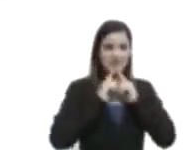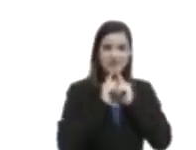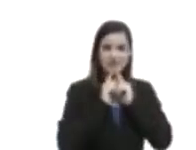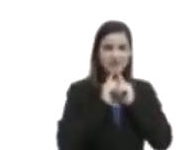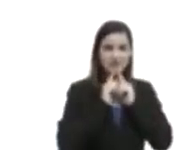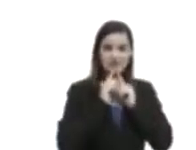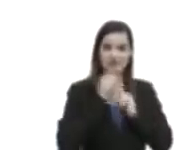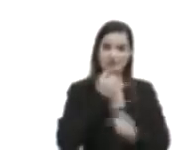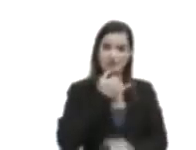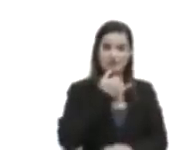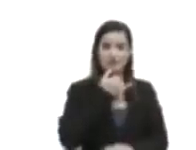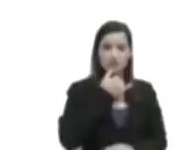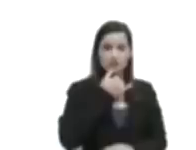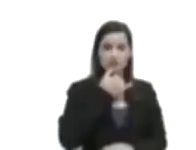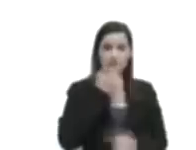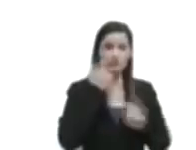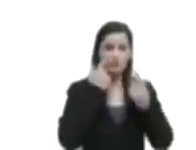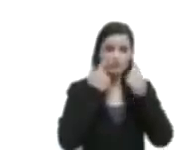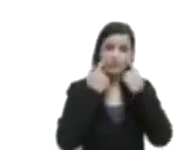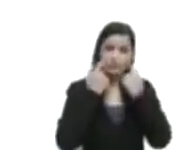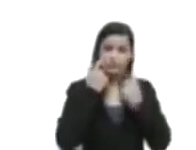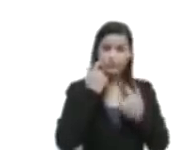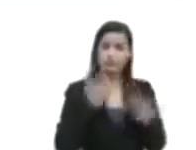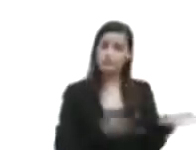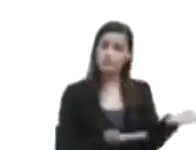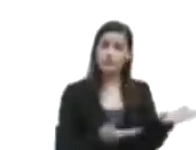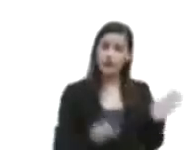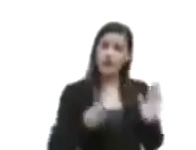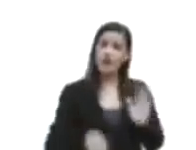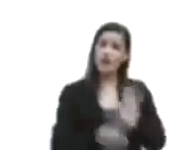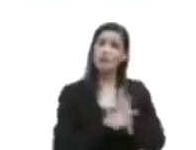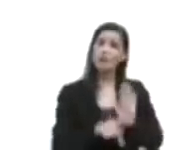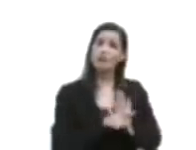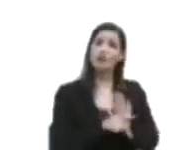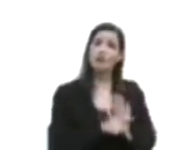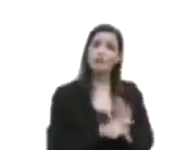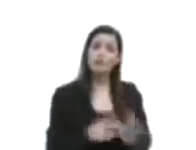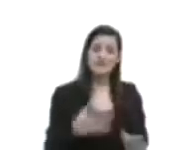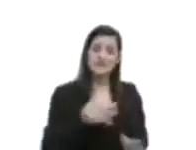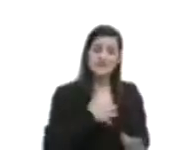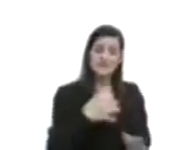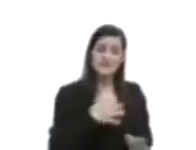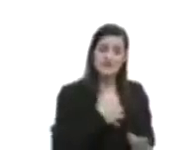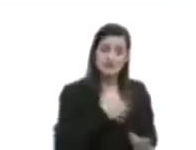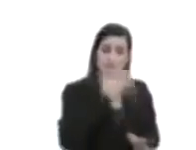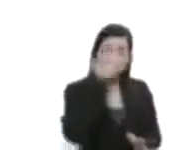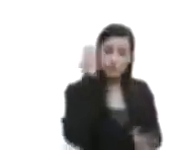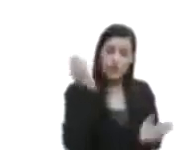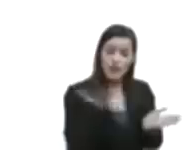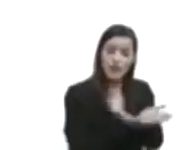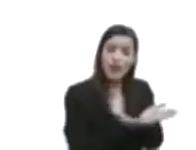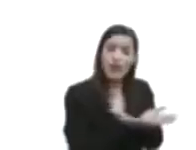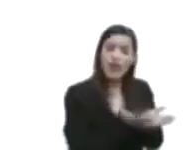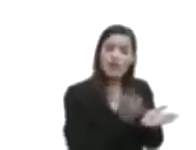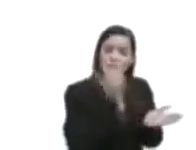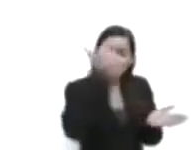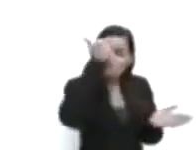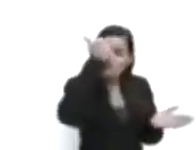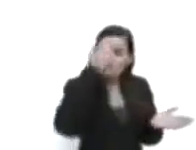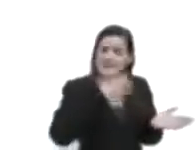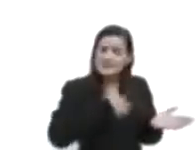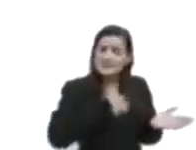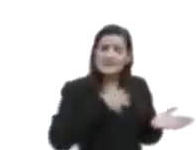chorar. Essa bem-aventurança fala do estado de ser quebrantado. Nós